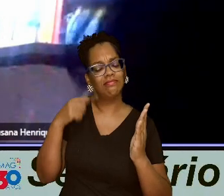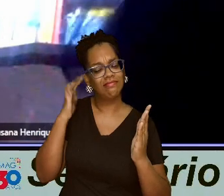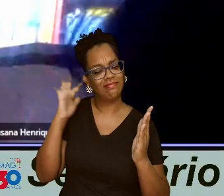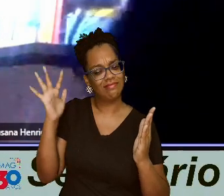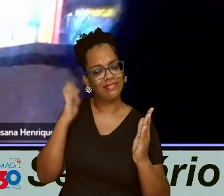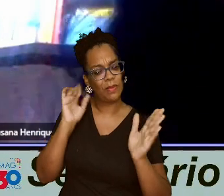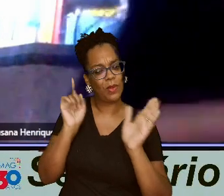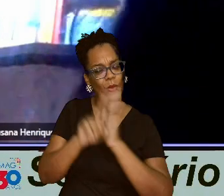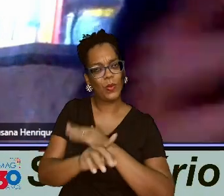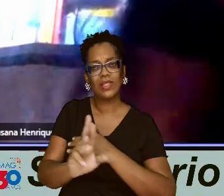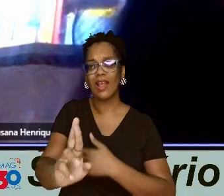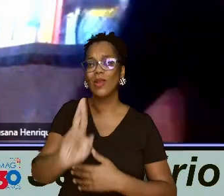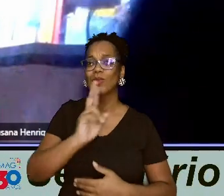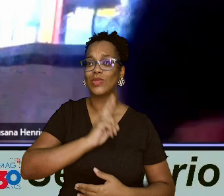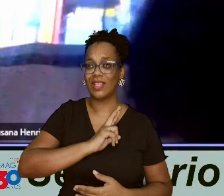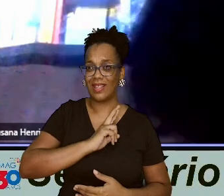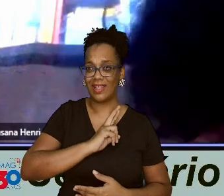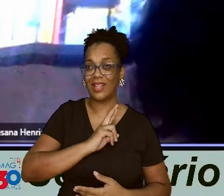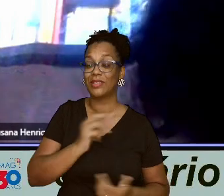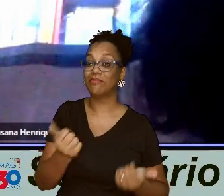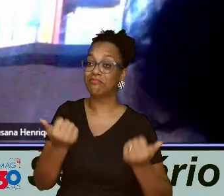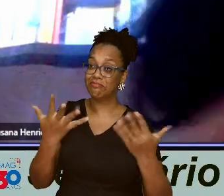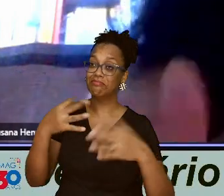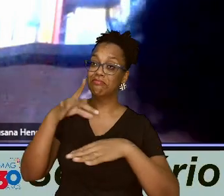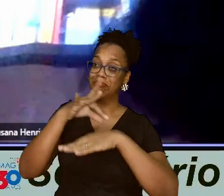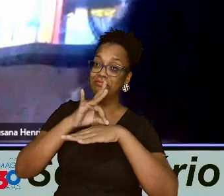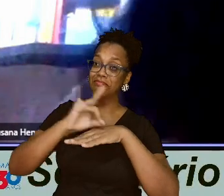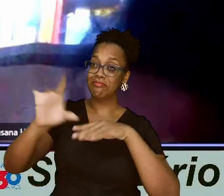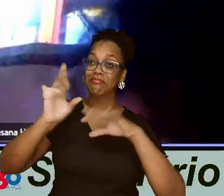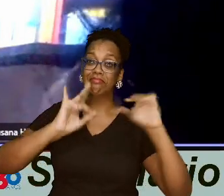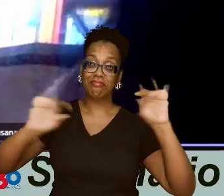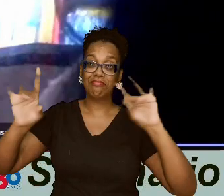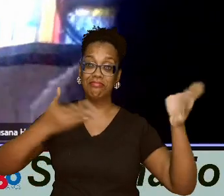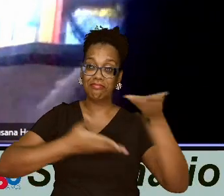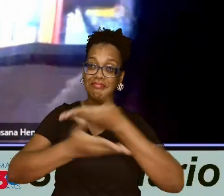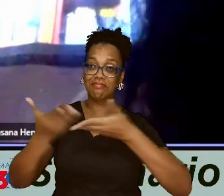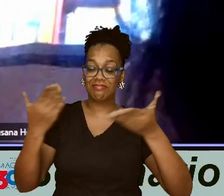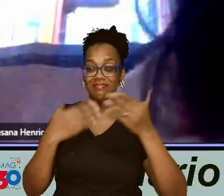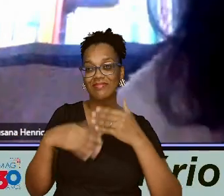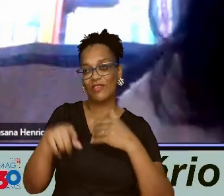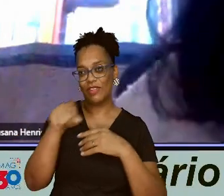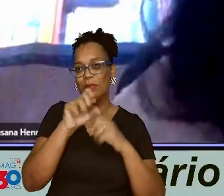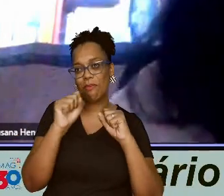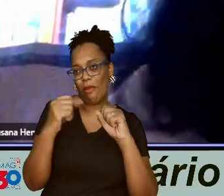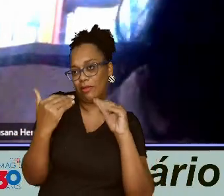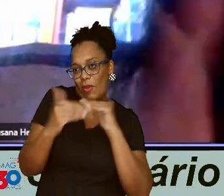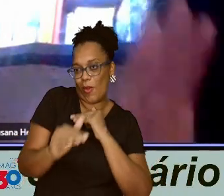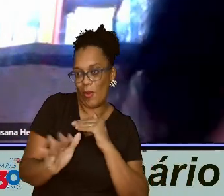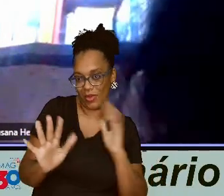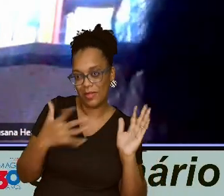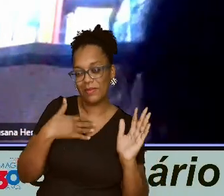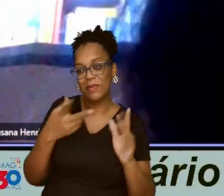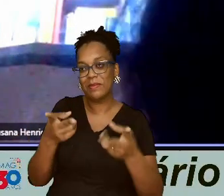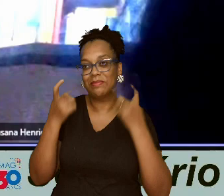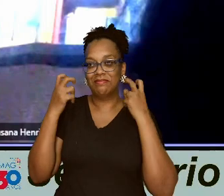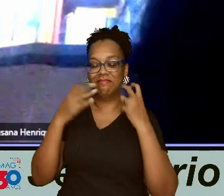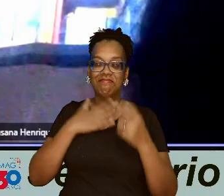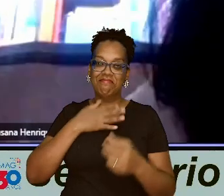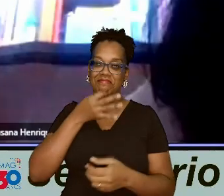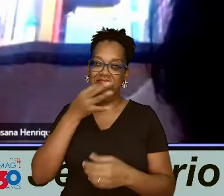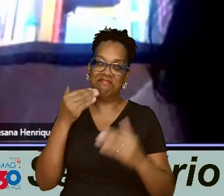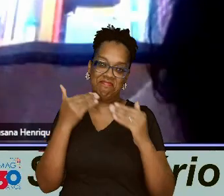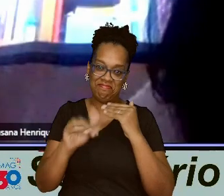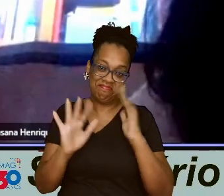resultado de vocês, e aqui fica para a gente compartilhar mesmo, pode ser que vocês até refutem a minha percepção, que ela não faça muito